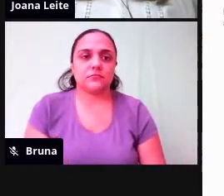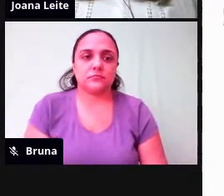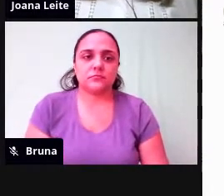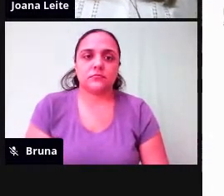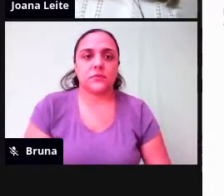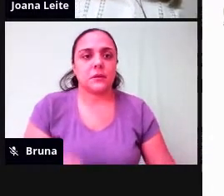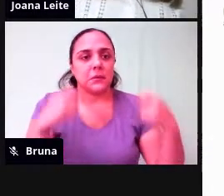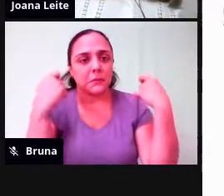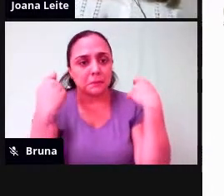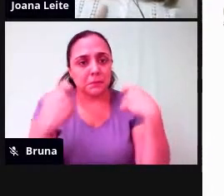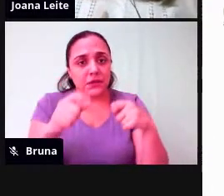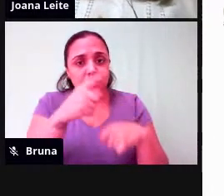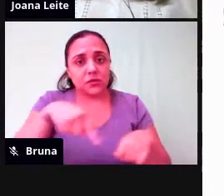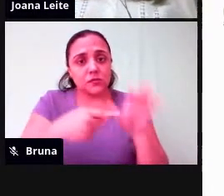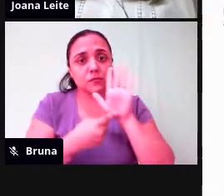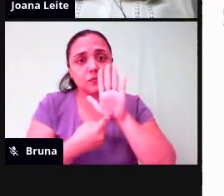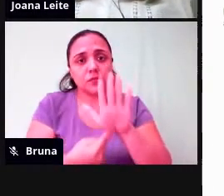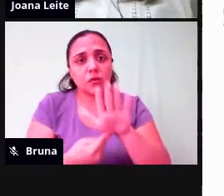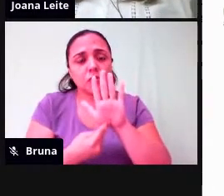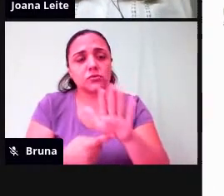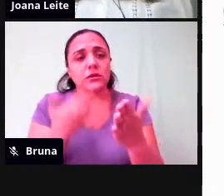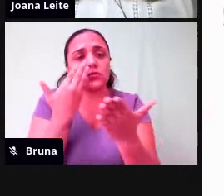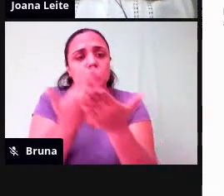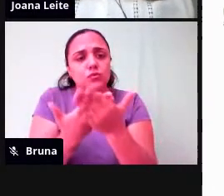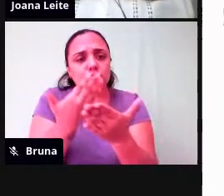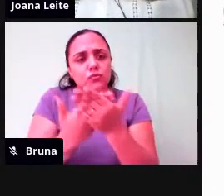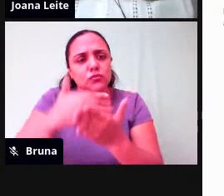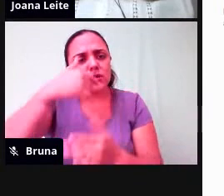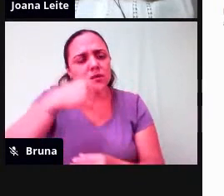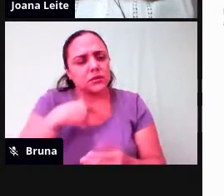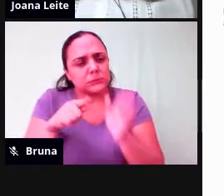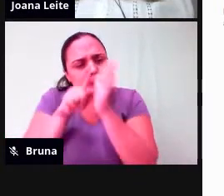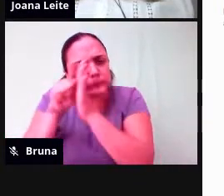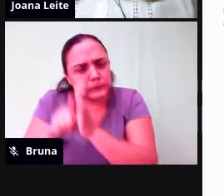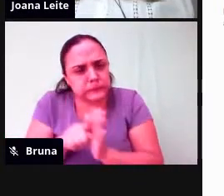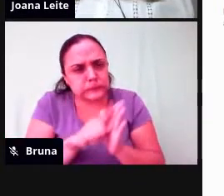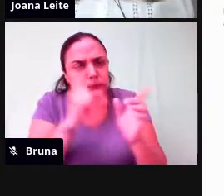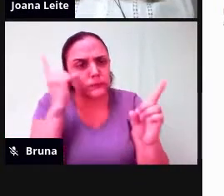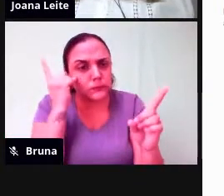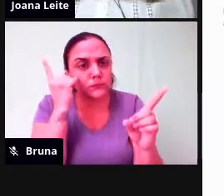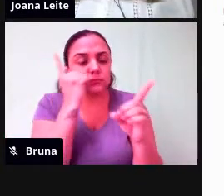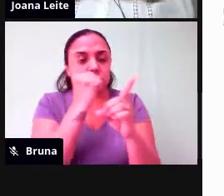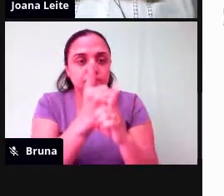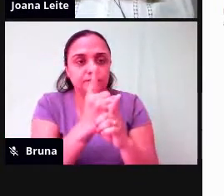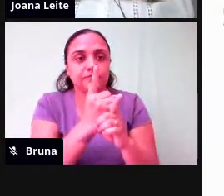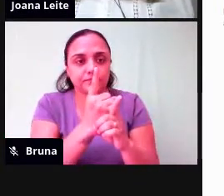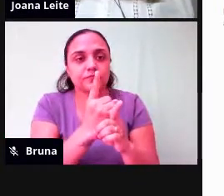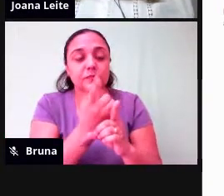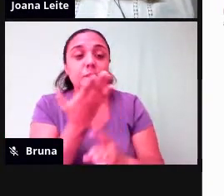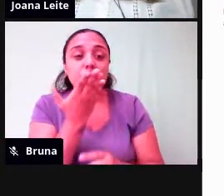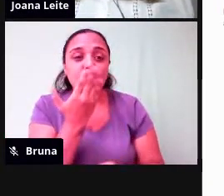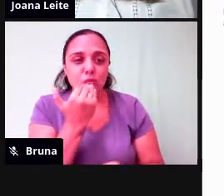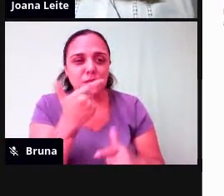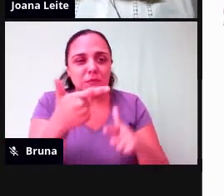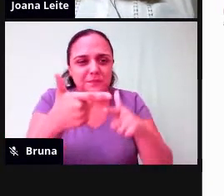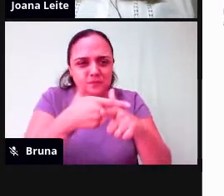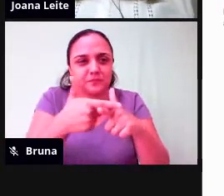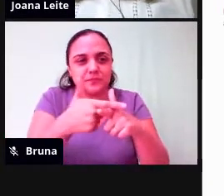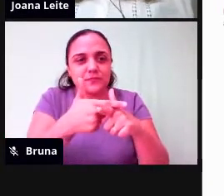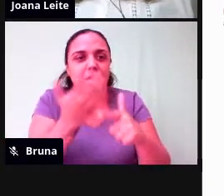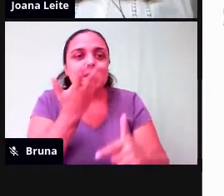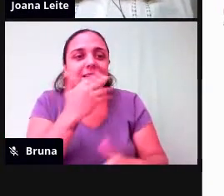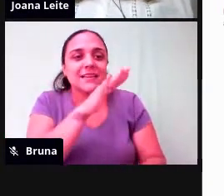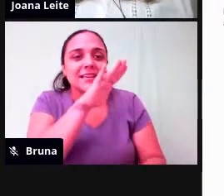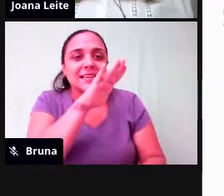Então, esse estudo aqui, ele analisou a prevalência de problemas alimentares em